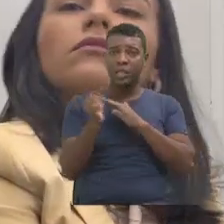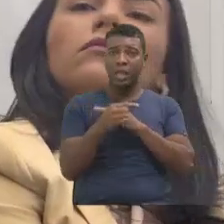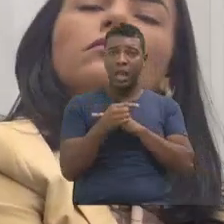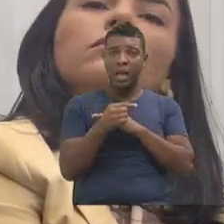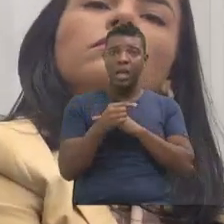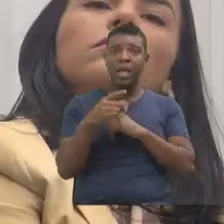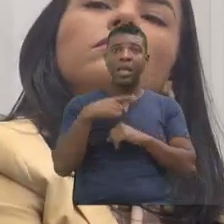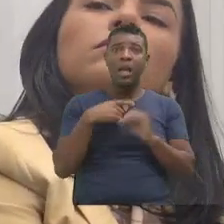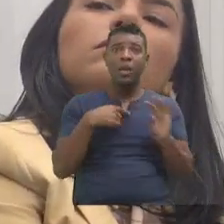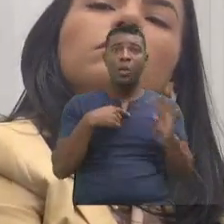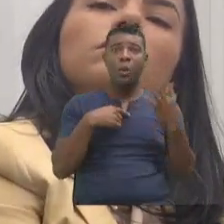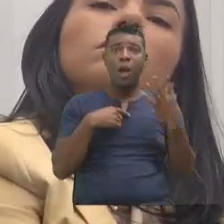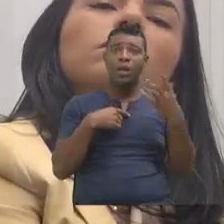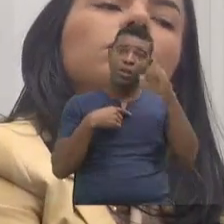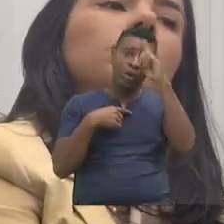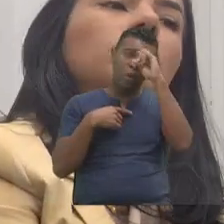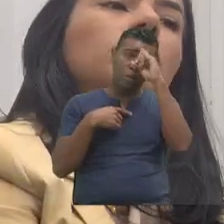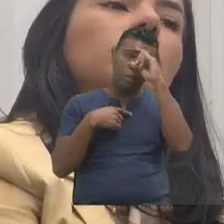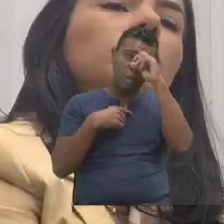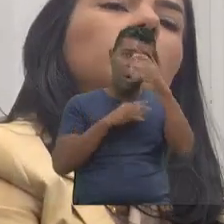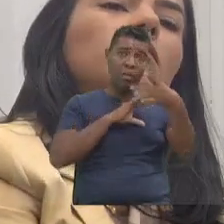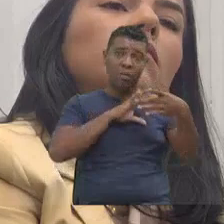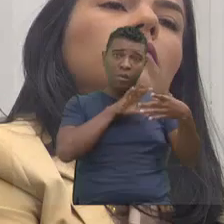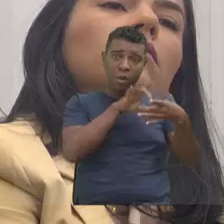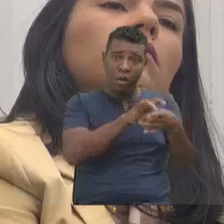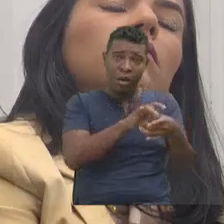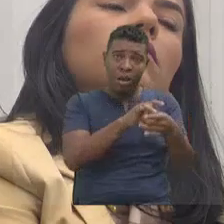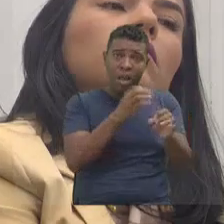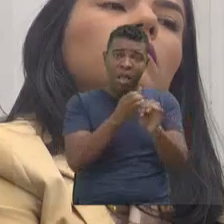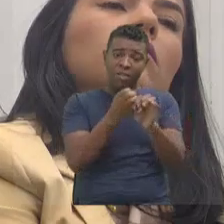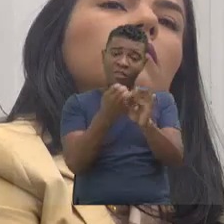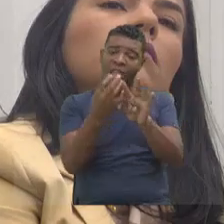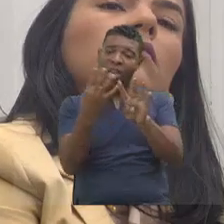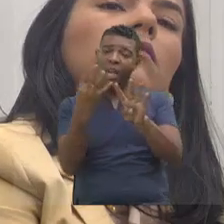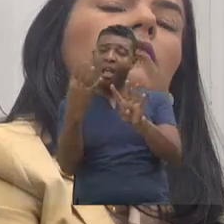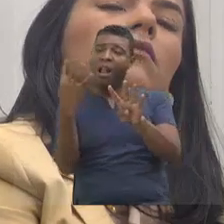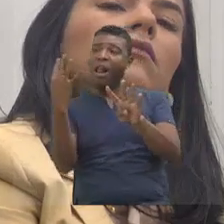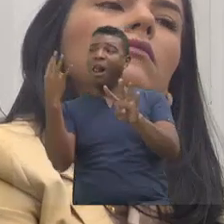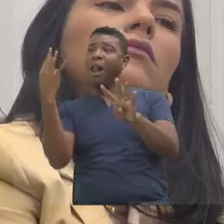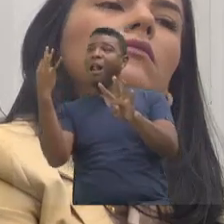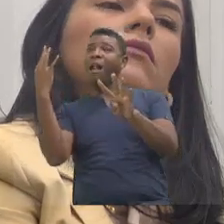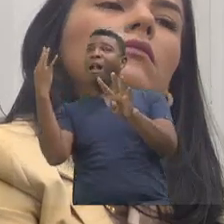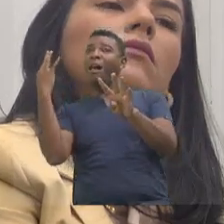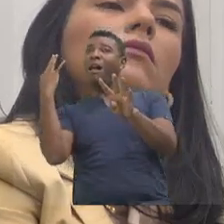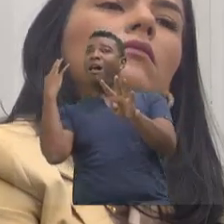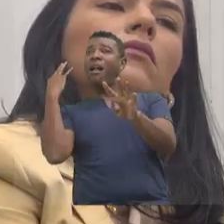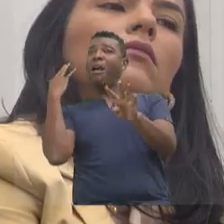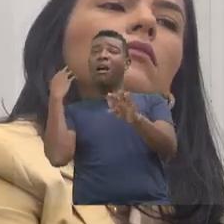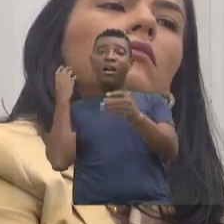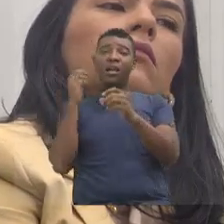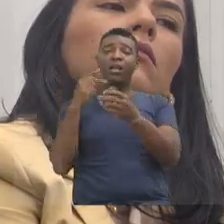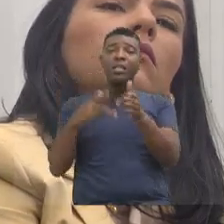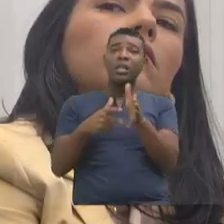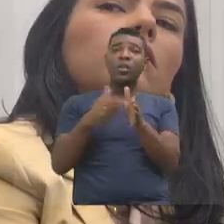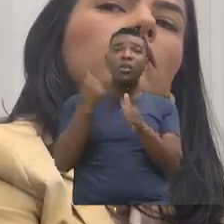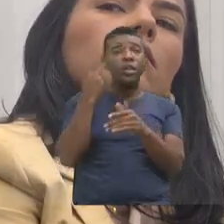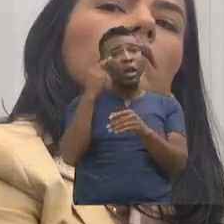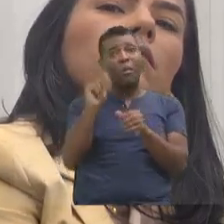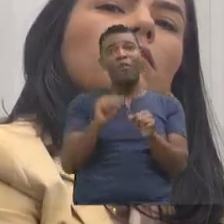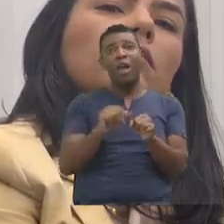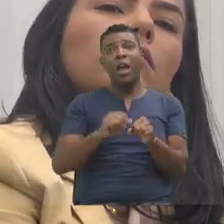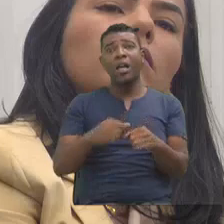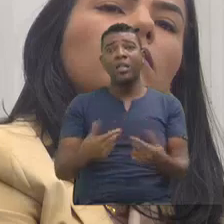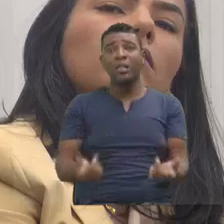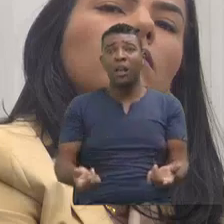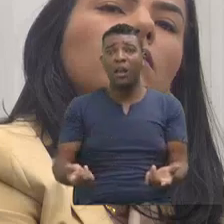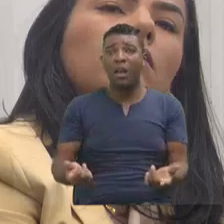hospitais credenciados e uma fila enorme de dias para serem executadas